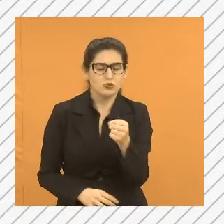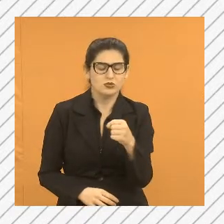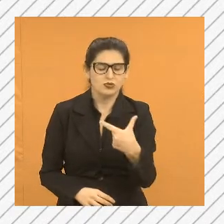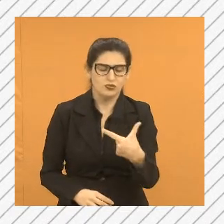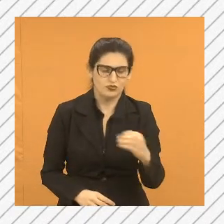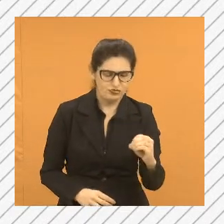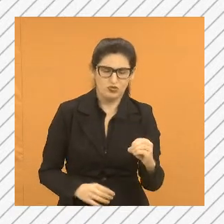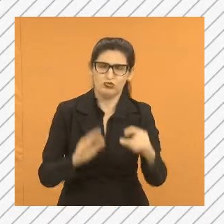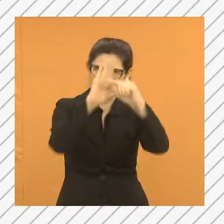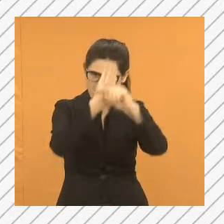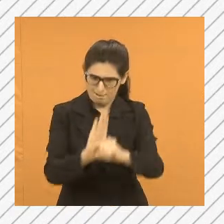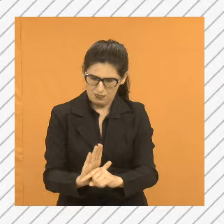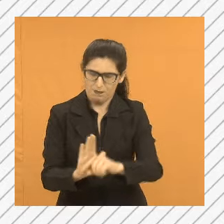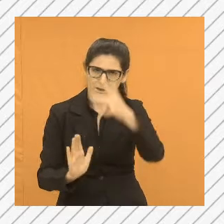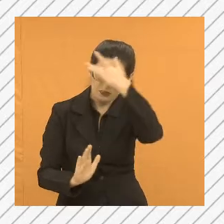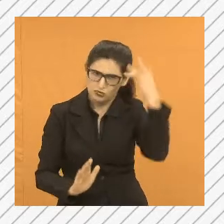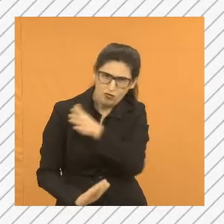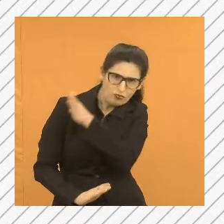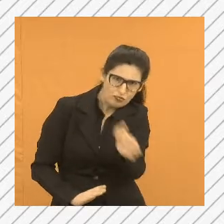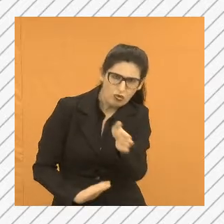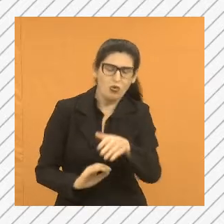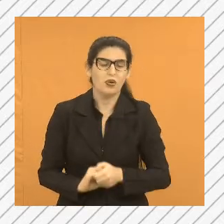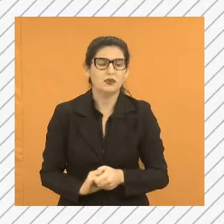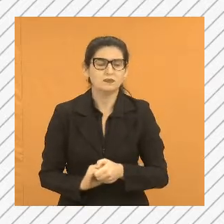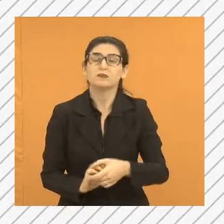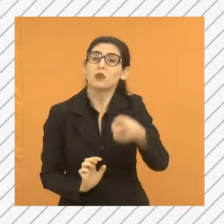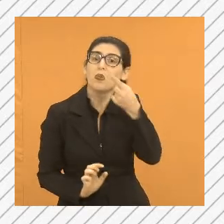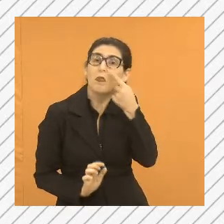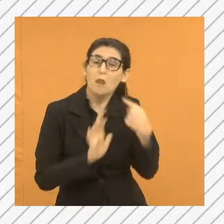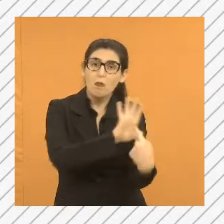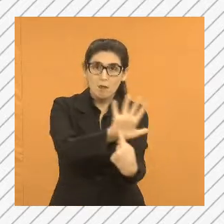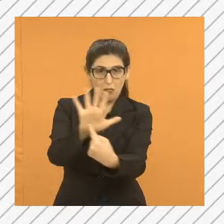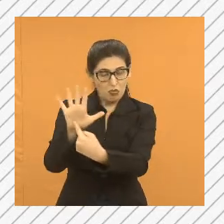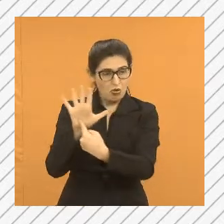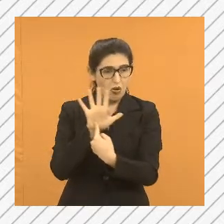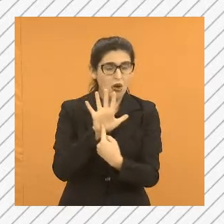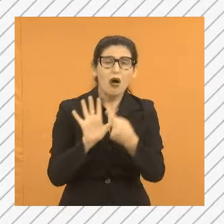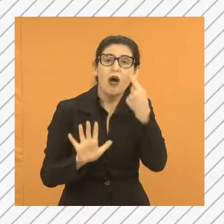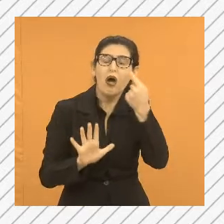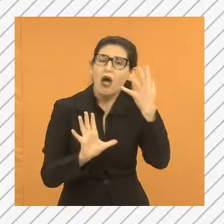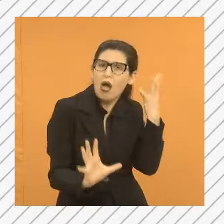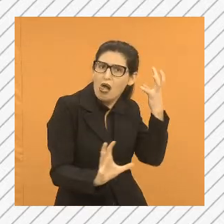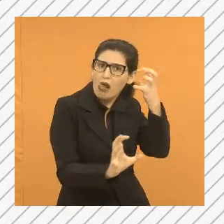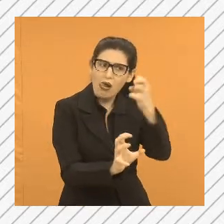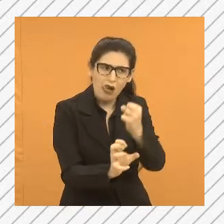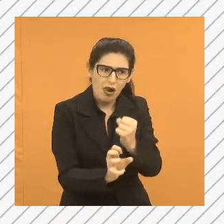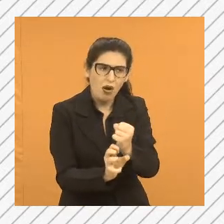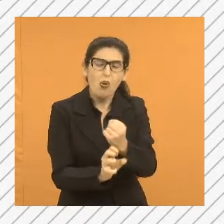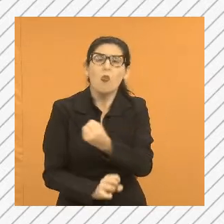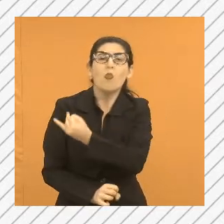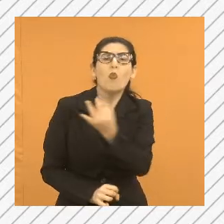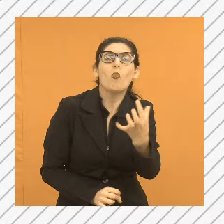56.820. O gráfico aponta para esses dados apresentados.